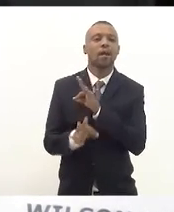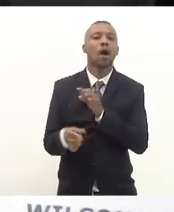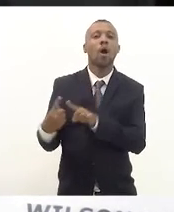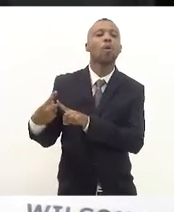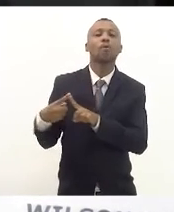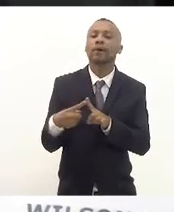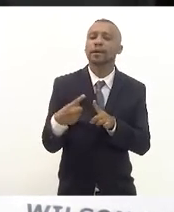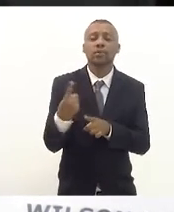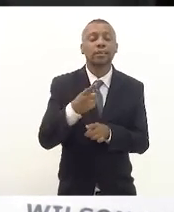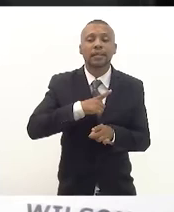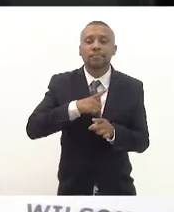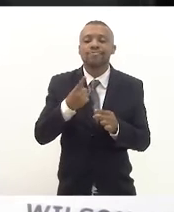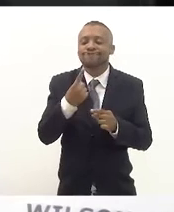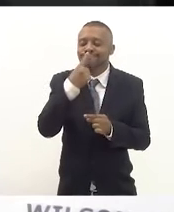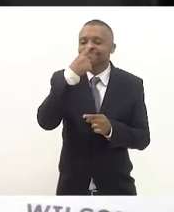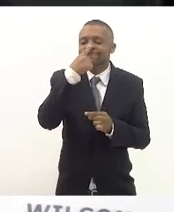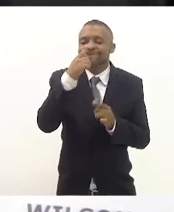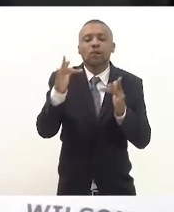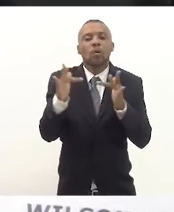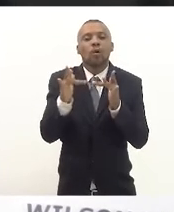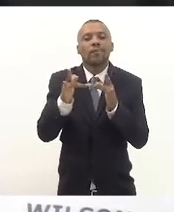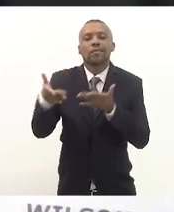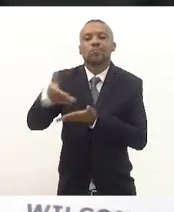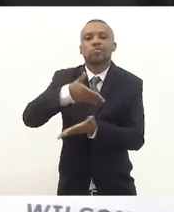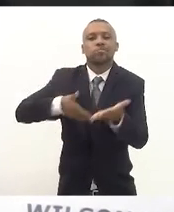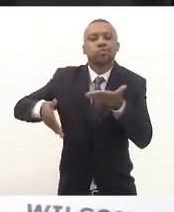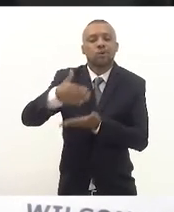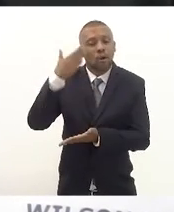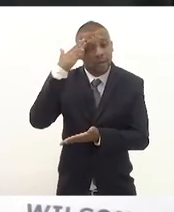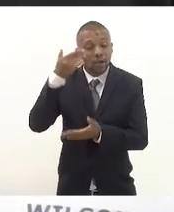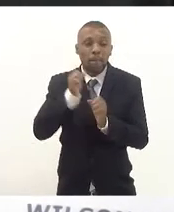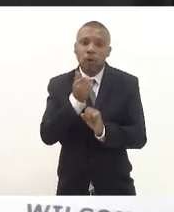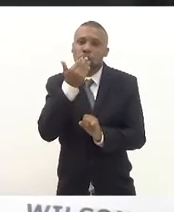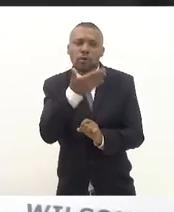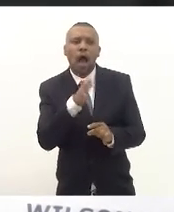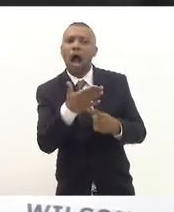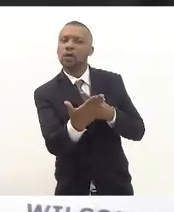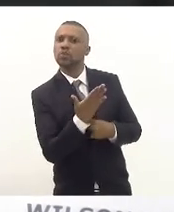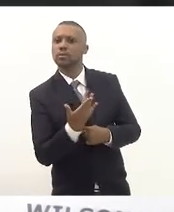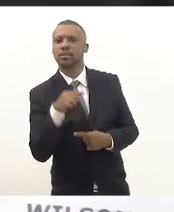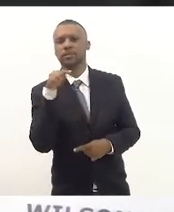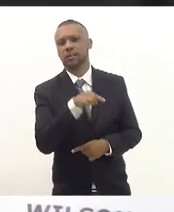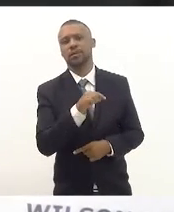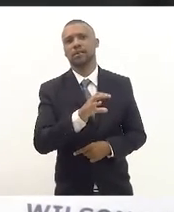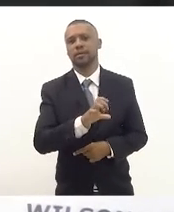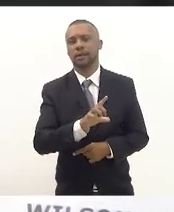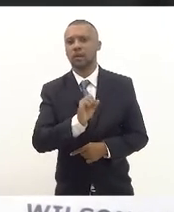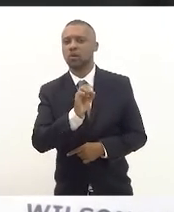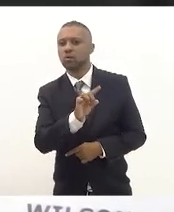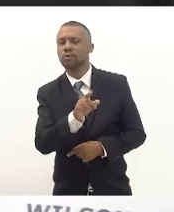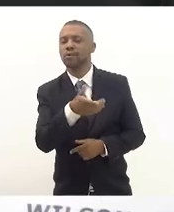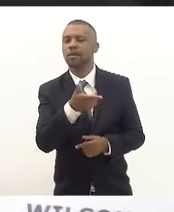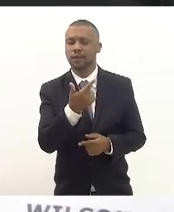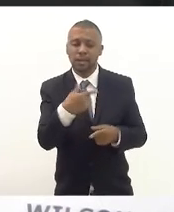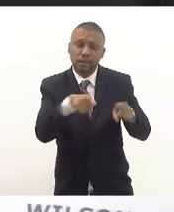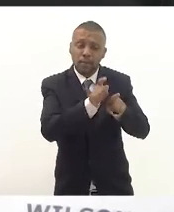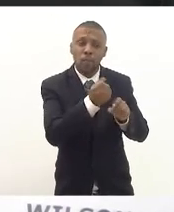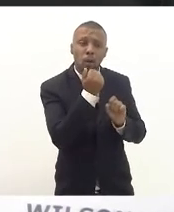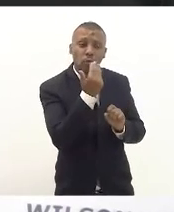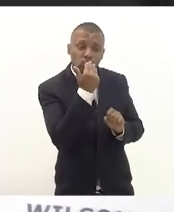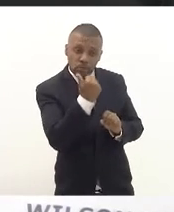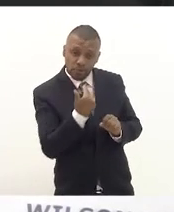muito grande eu sei que eu posso contar eu sei que eu posso contar com Celso e vice-versa